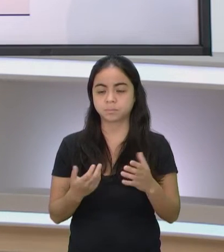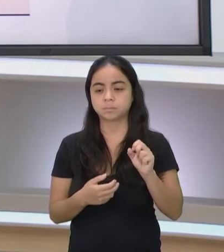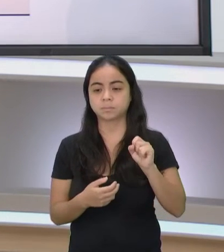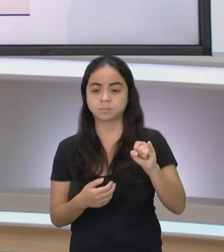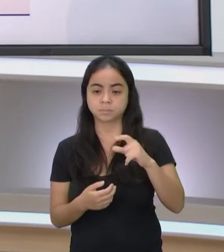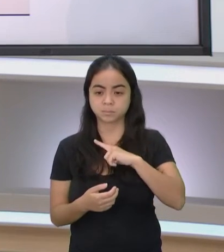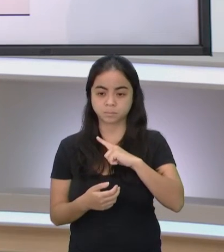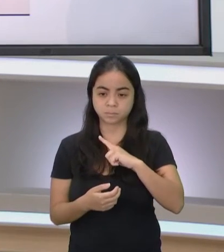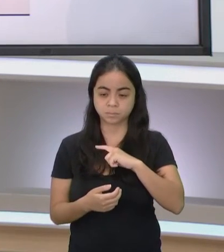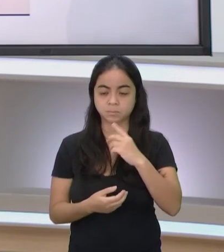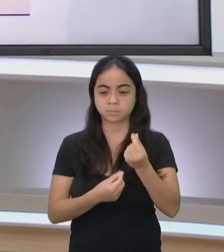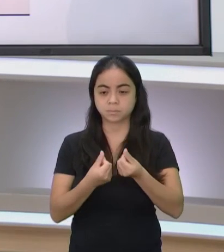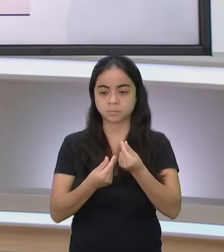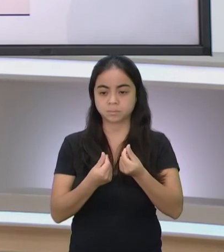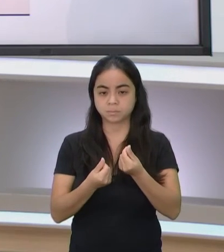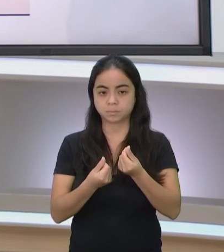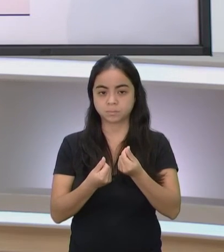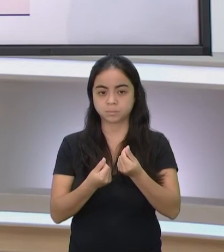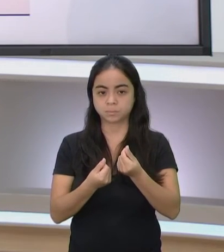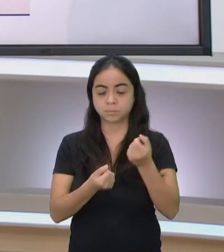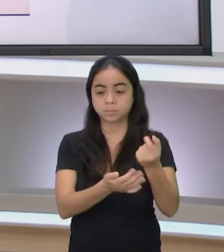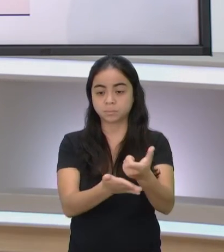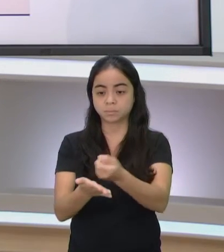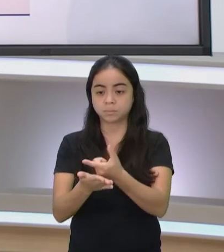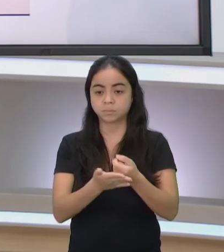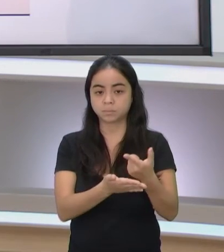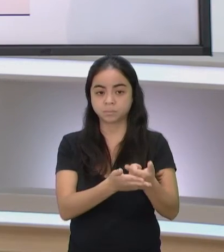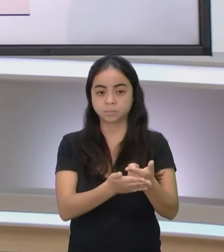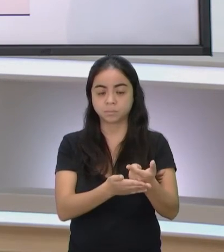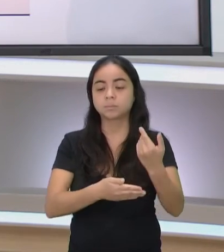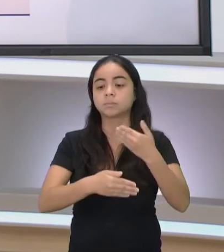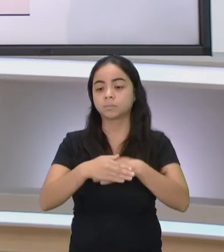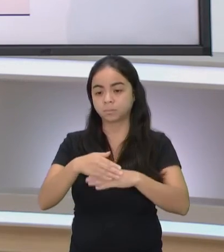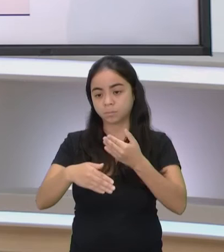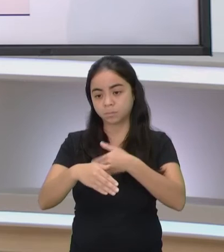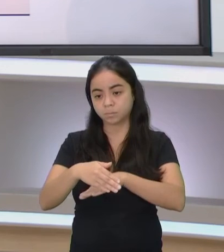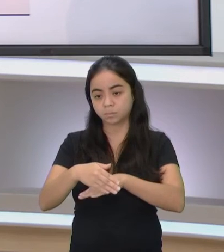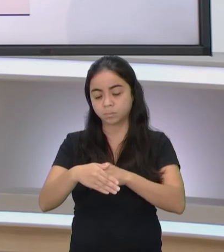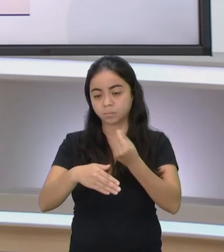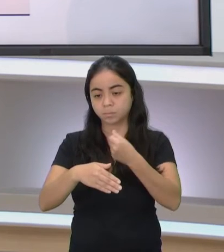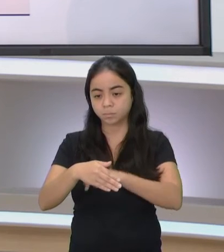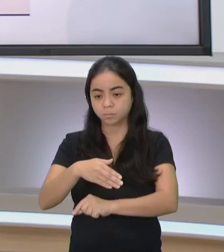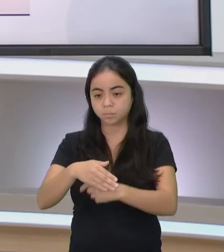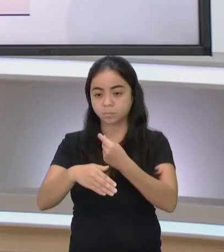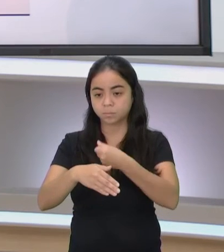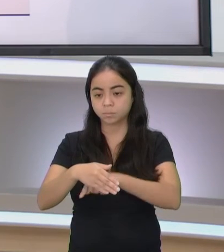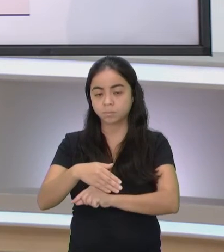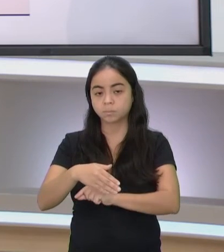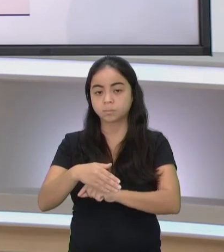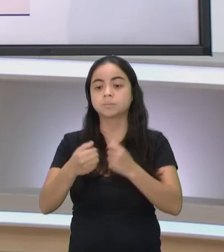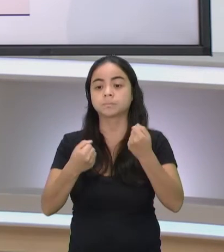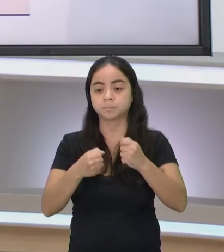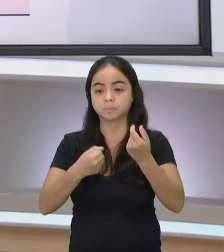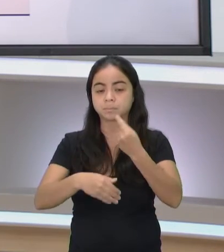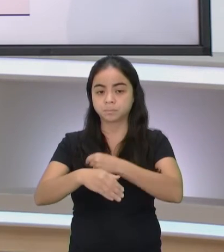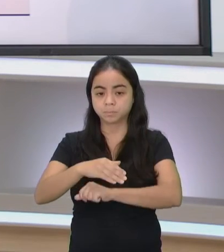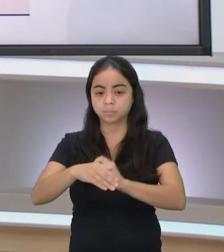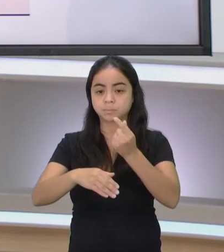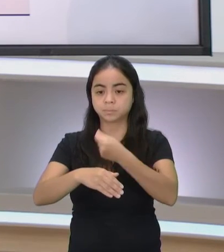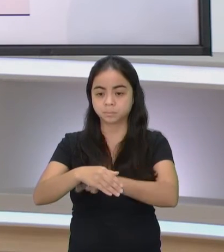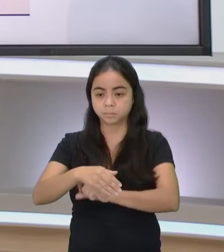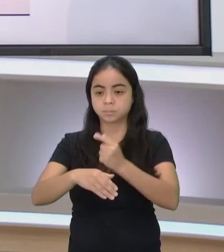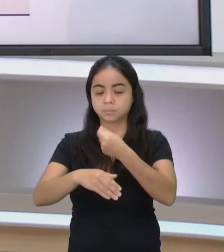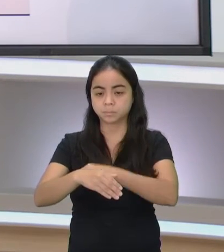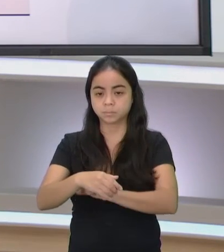sobrasse dinheiro, né? Ah, vamos ali gastar? Não, se sobrar dinheiro. Então, a gente vai poupar, que é o que a gente vai falar nas próximas